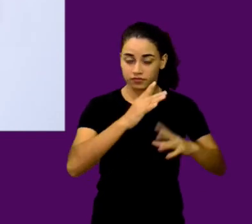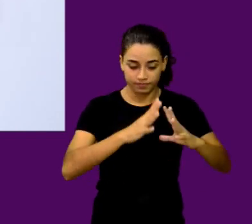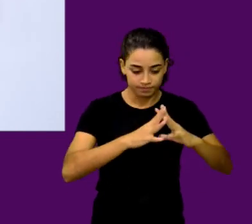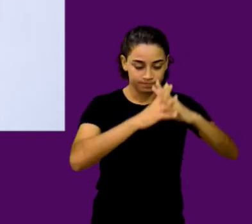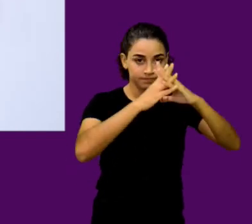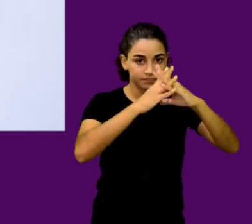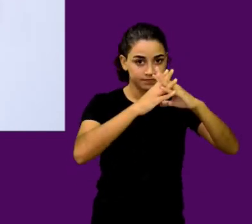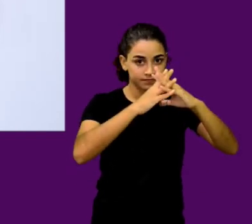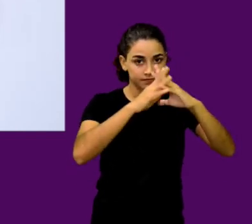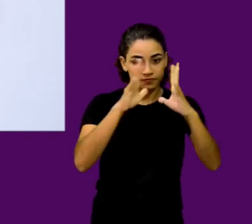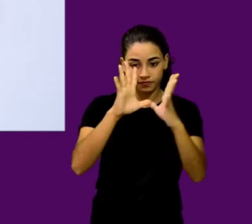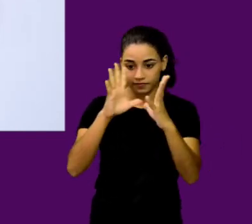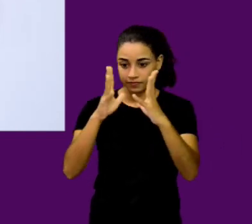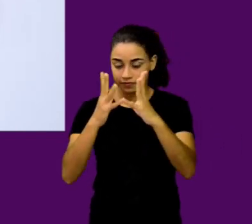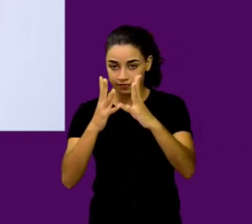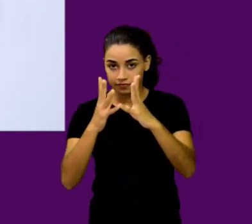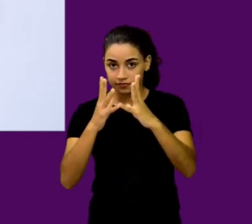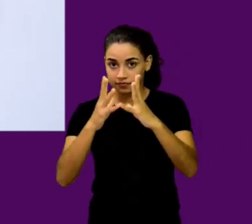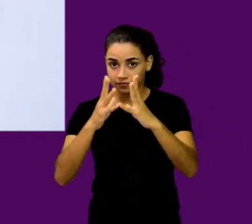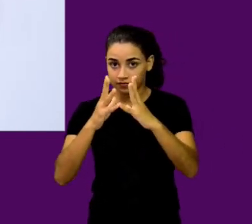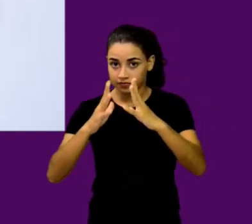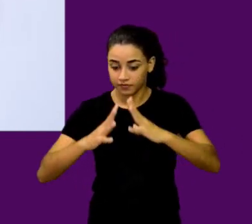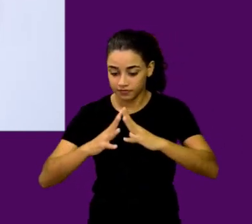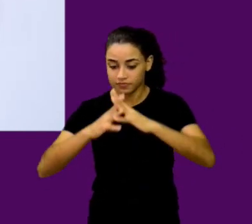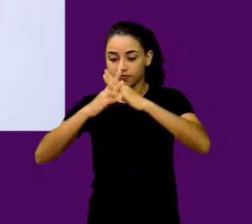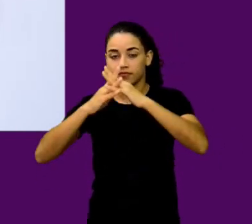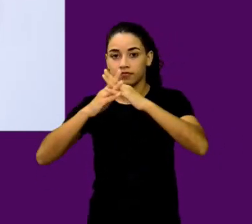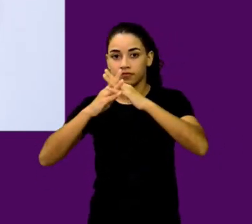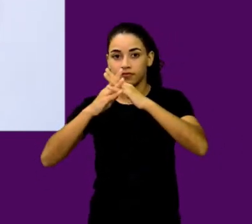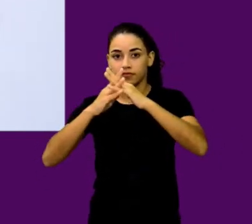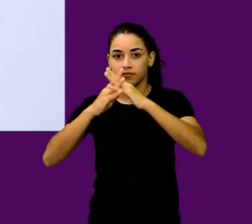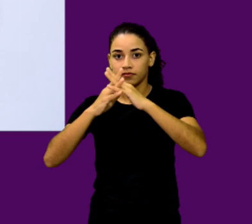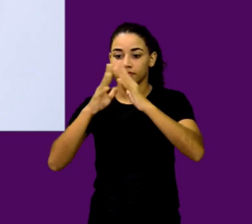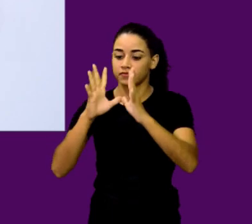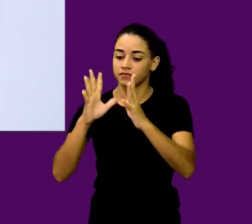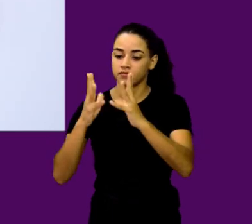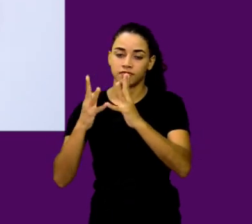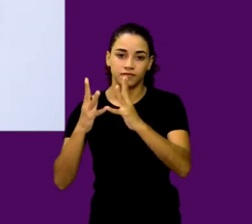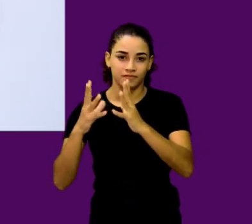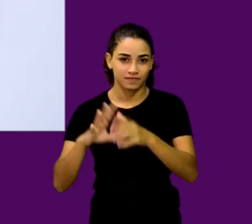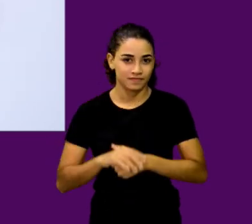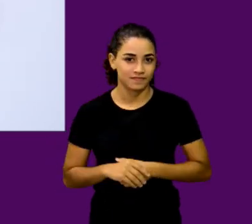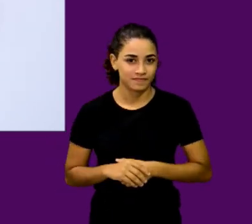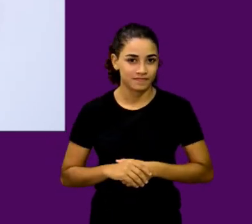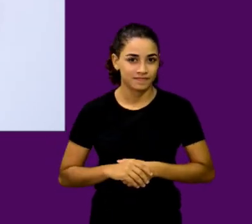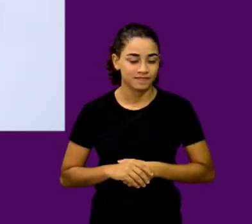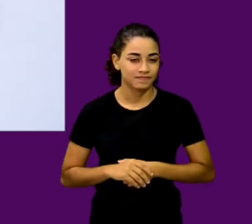consoante, vogal, consoante, vogal.